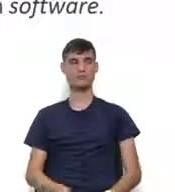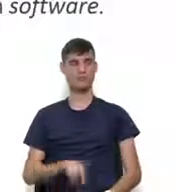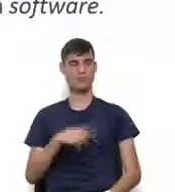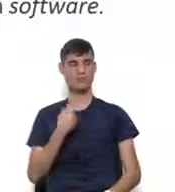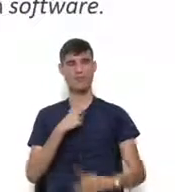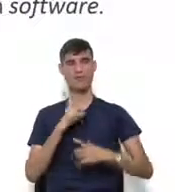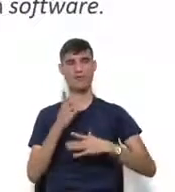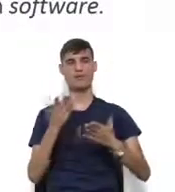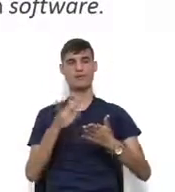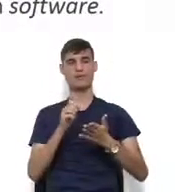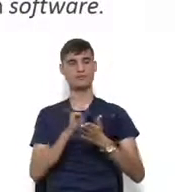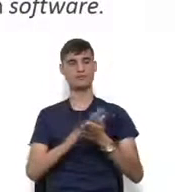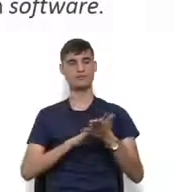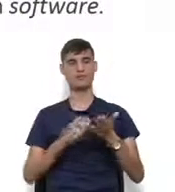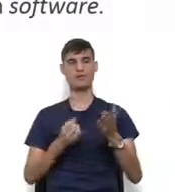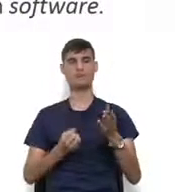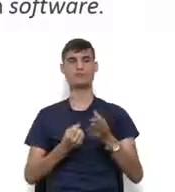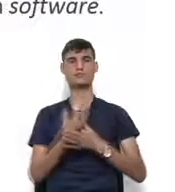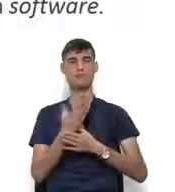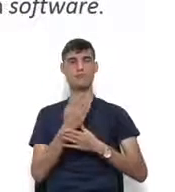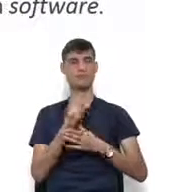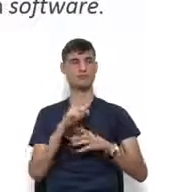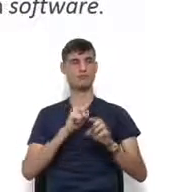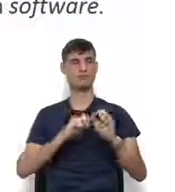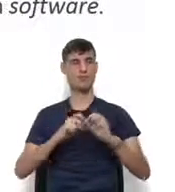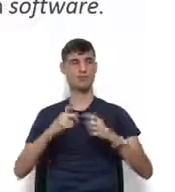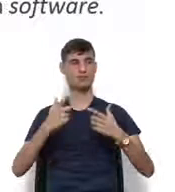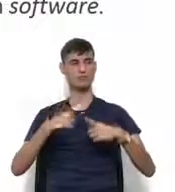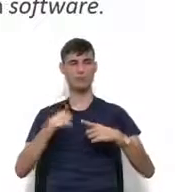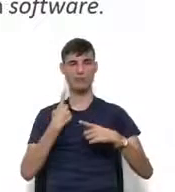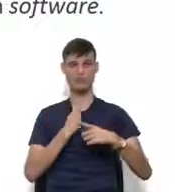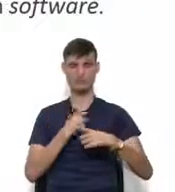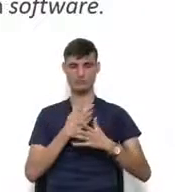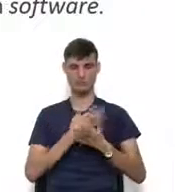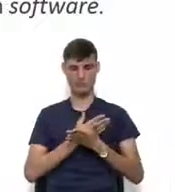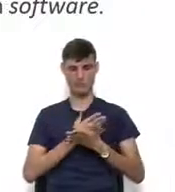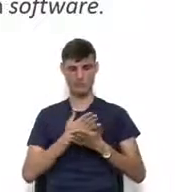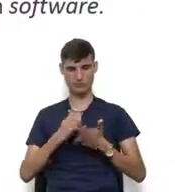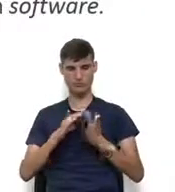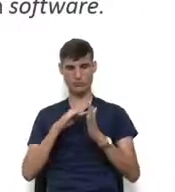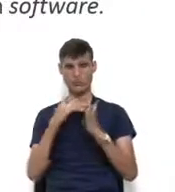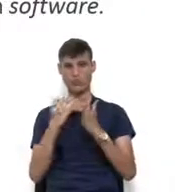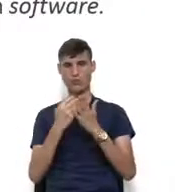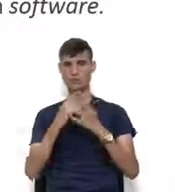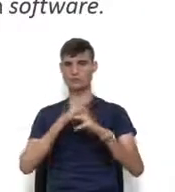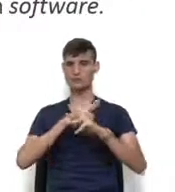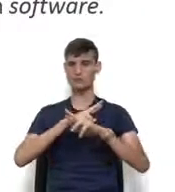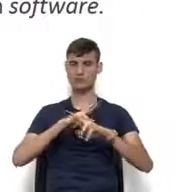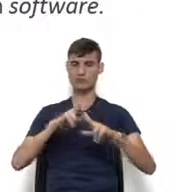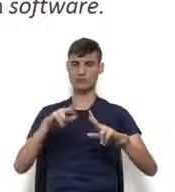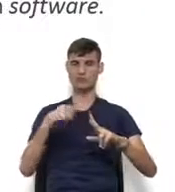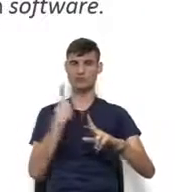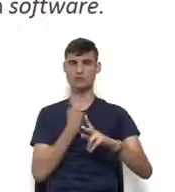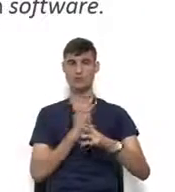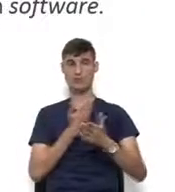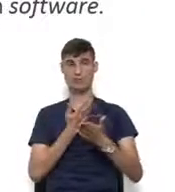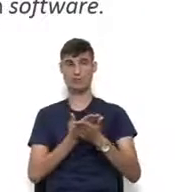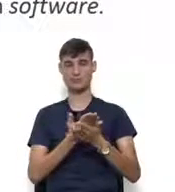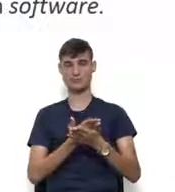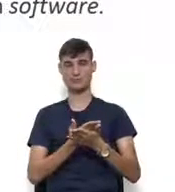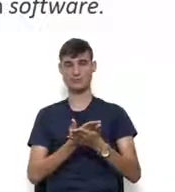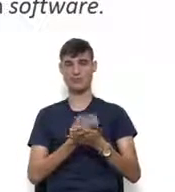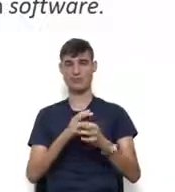nossa situação geradora de aprendizagem, que é da onde vai partir aí todas as outras situações da nossa aula.